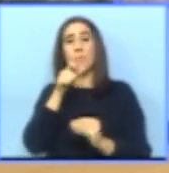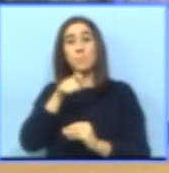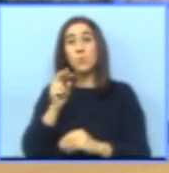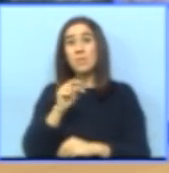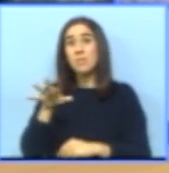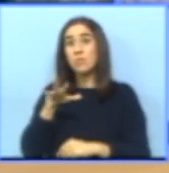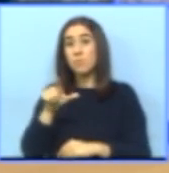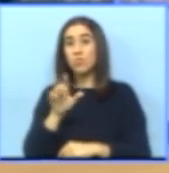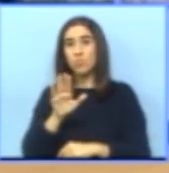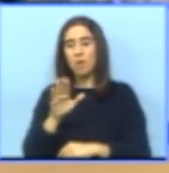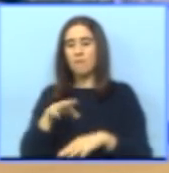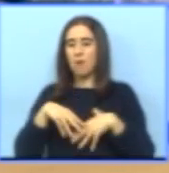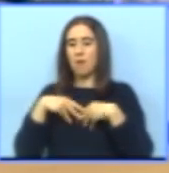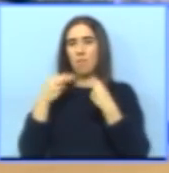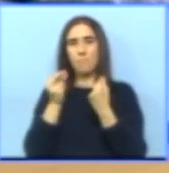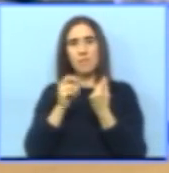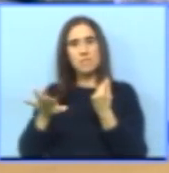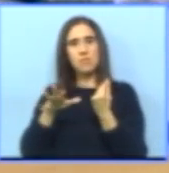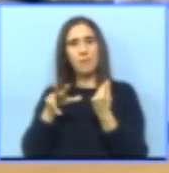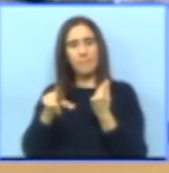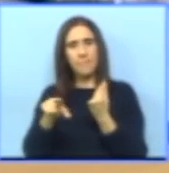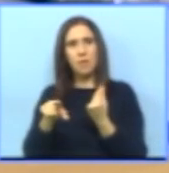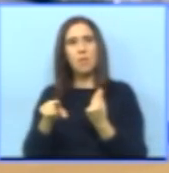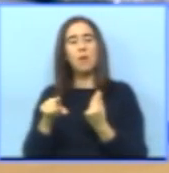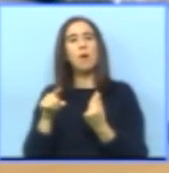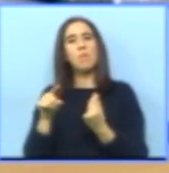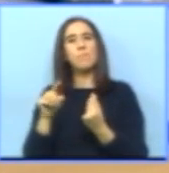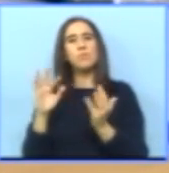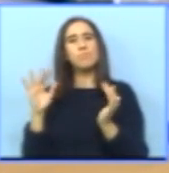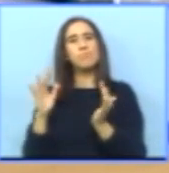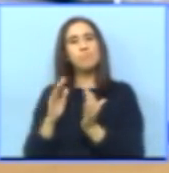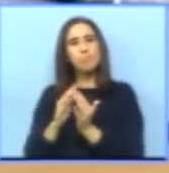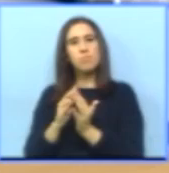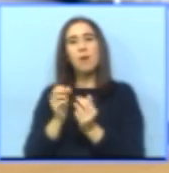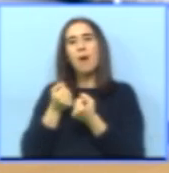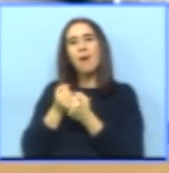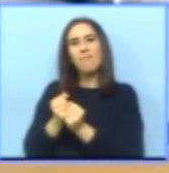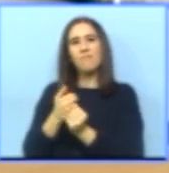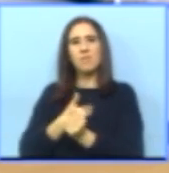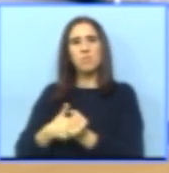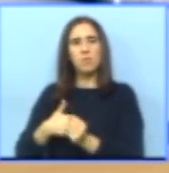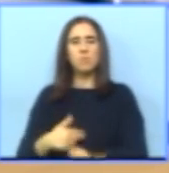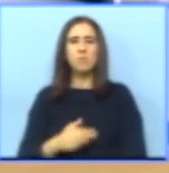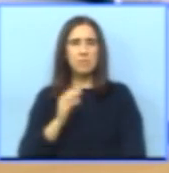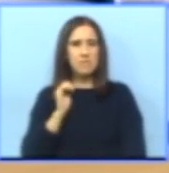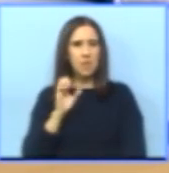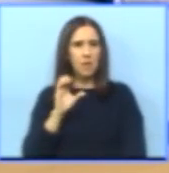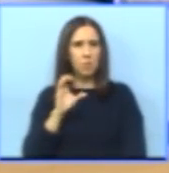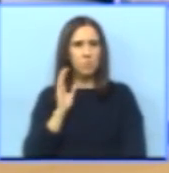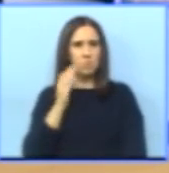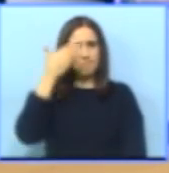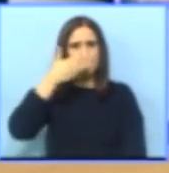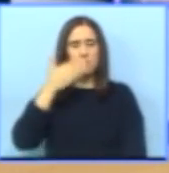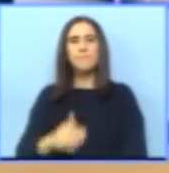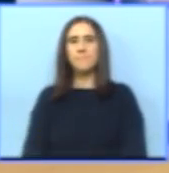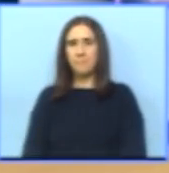pessoas, 300 mil almas, e que vai-se depois resumir a cristãos que vivem escondidos. Durante vários séculos. Durante vários séculos. O Japão também vai estar